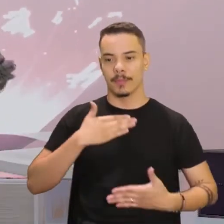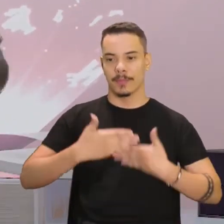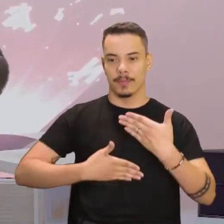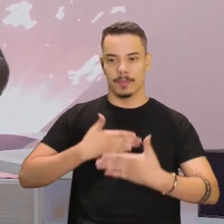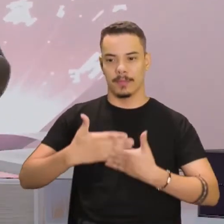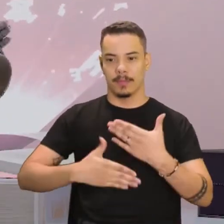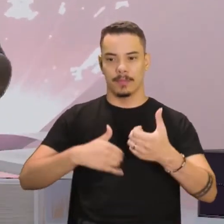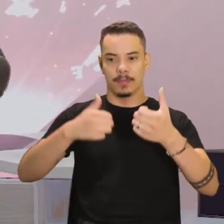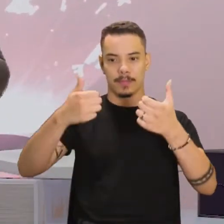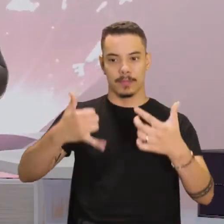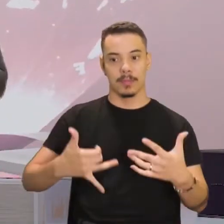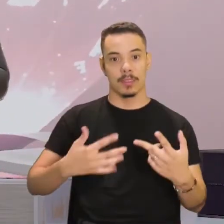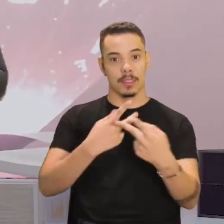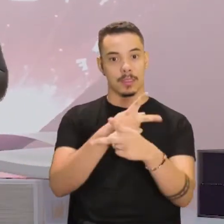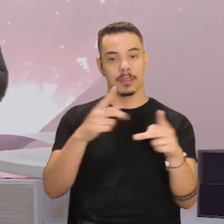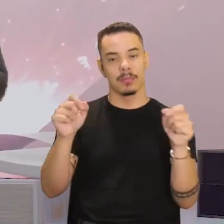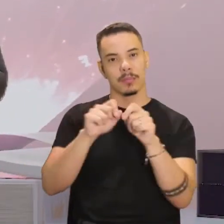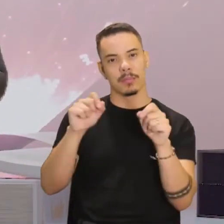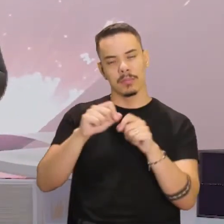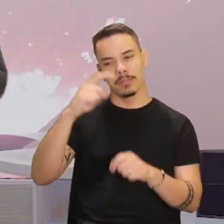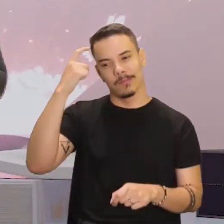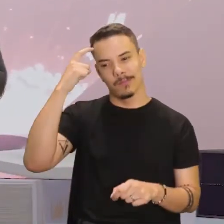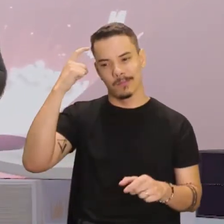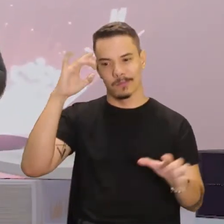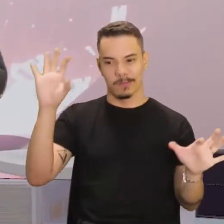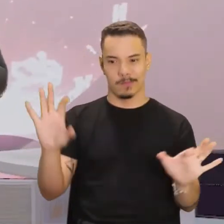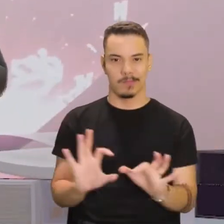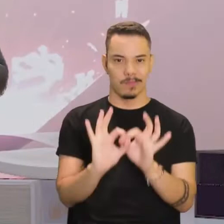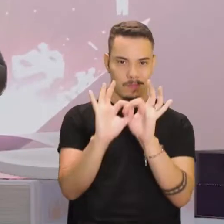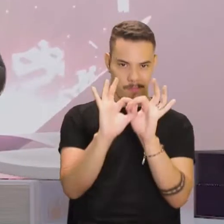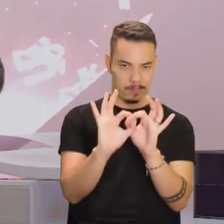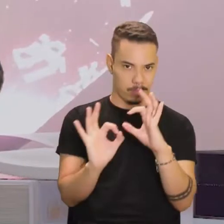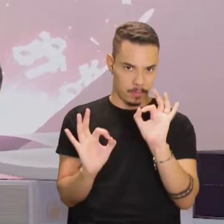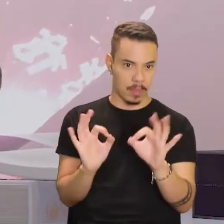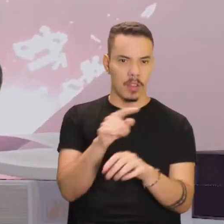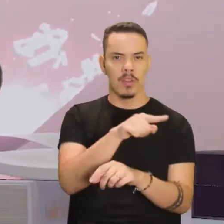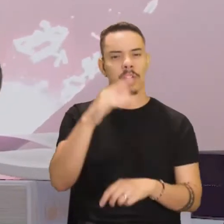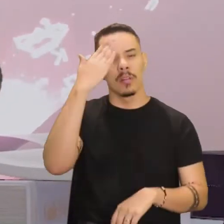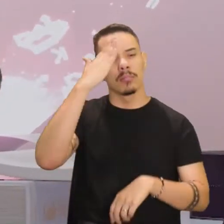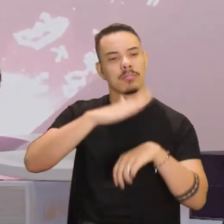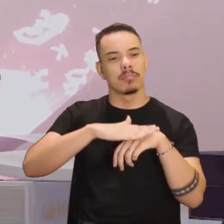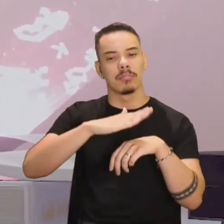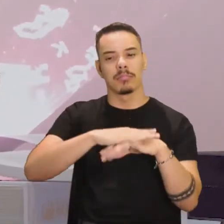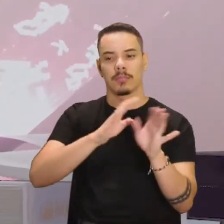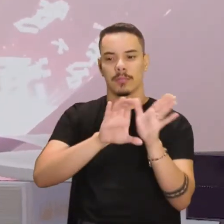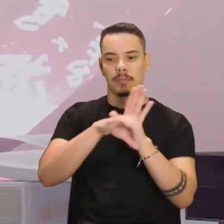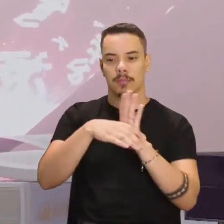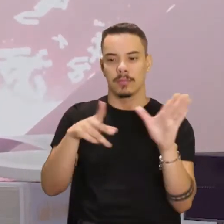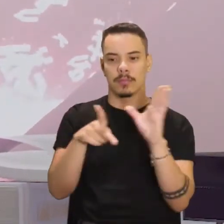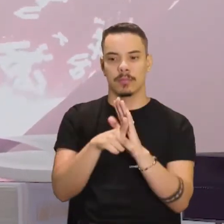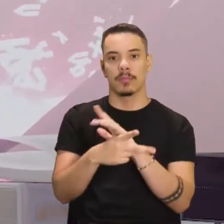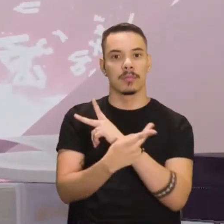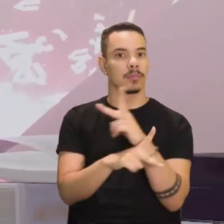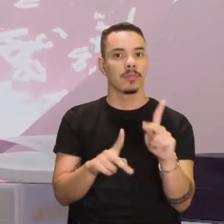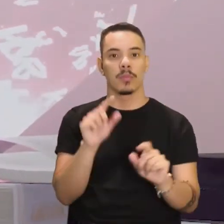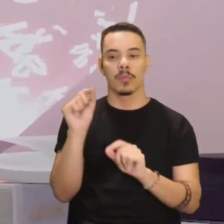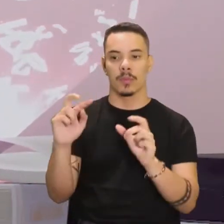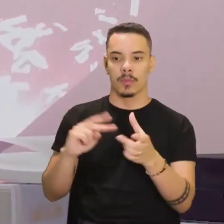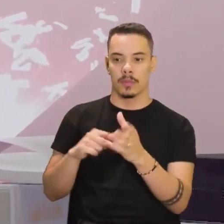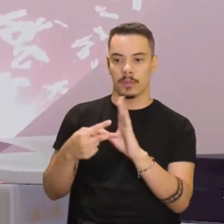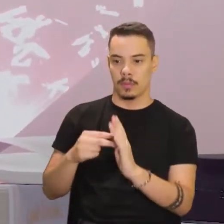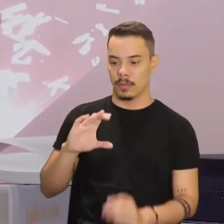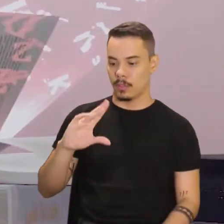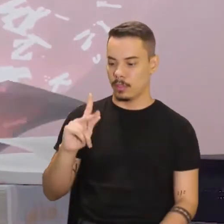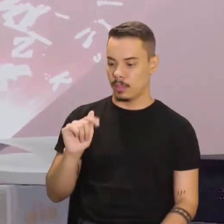e você vai fazendo essas Associação belezinha você vai construir o seu conceito o que que é charge